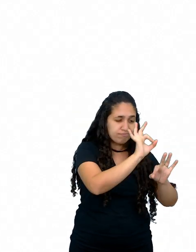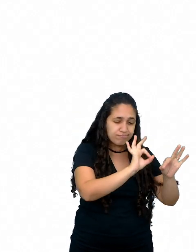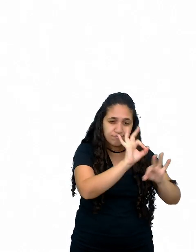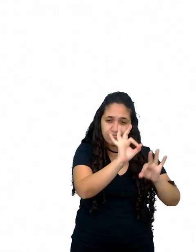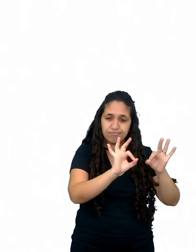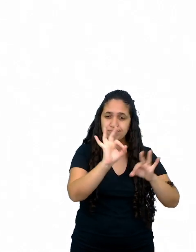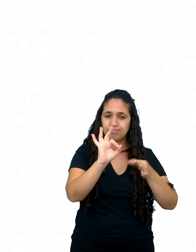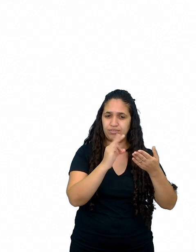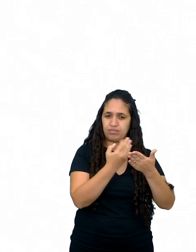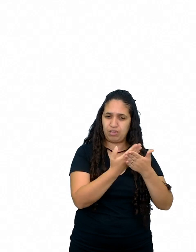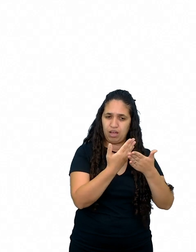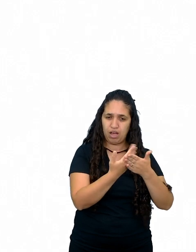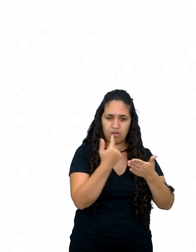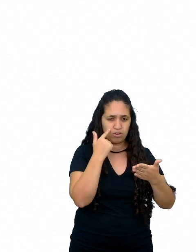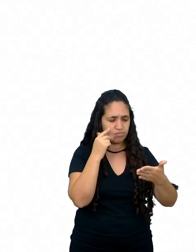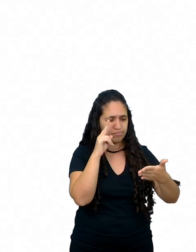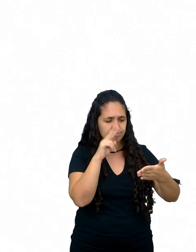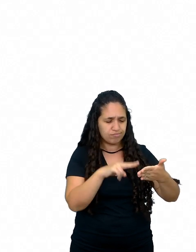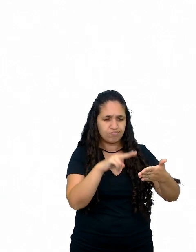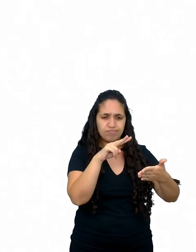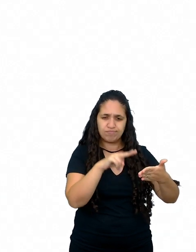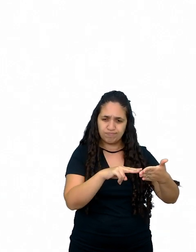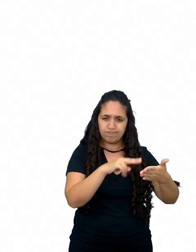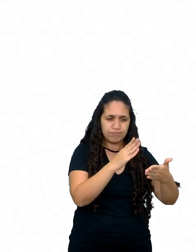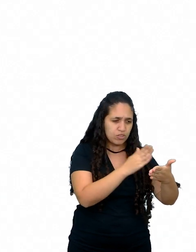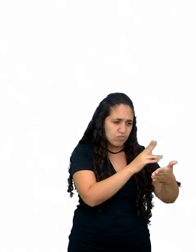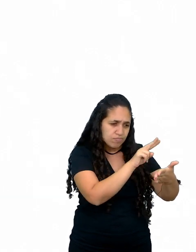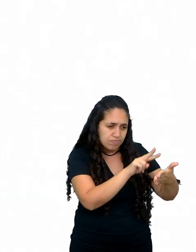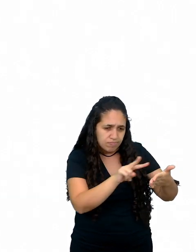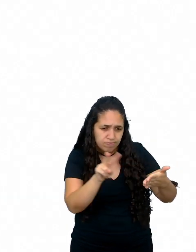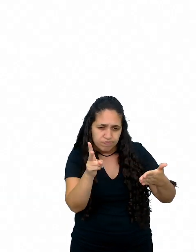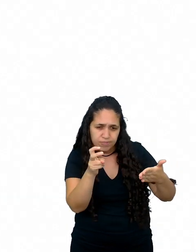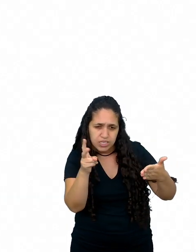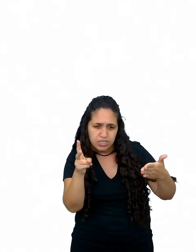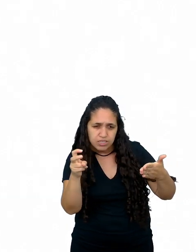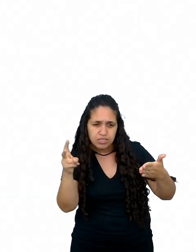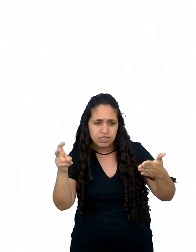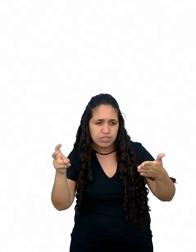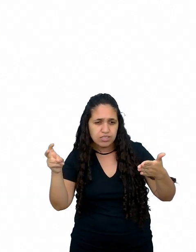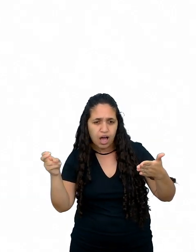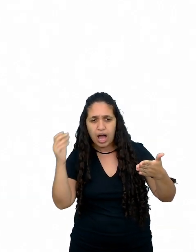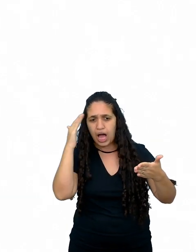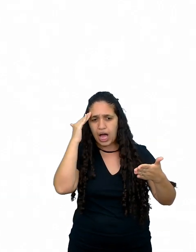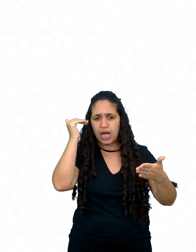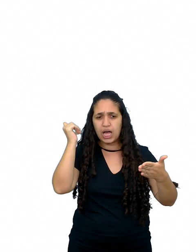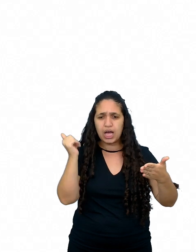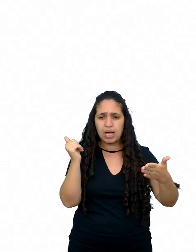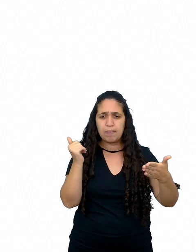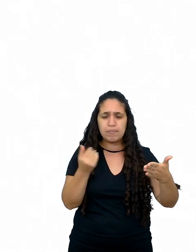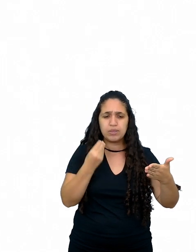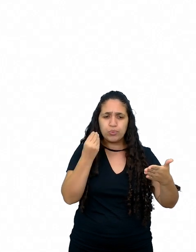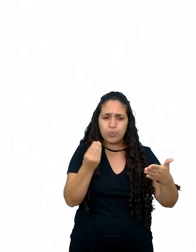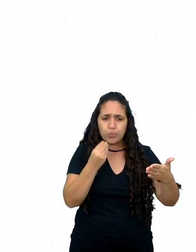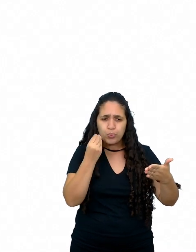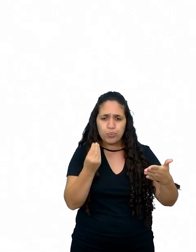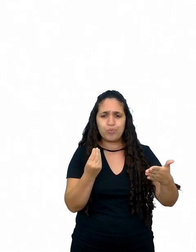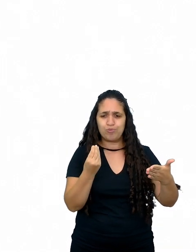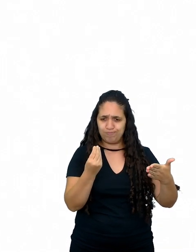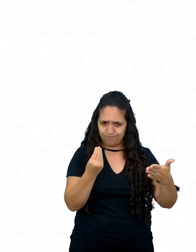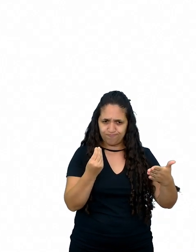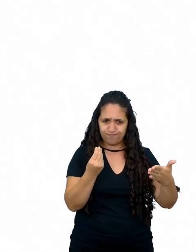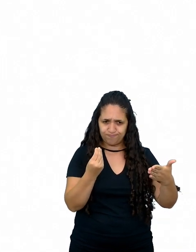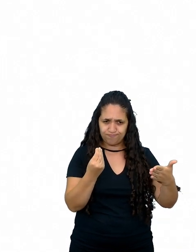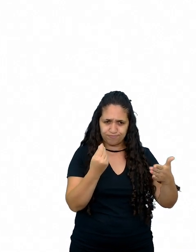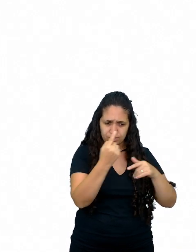aula, se eu ler esses movimentos, eu vou saber qual foi a intenção